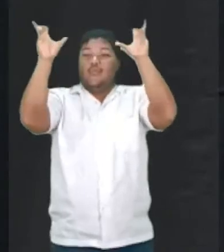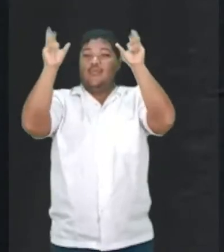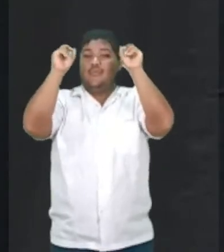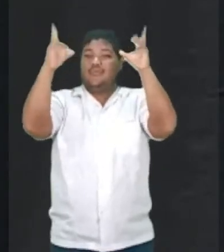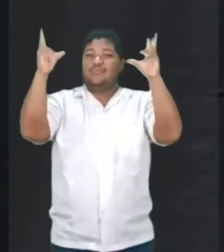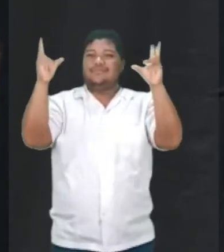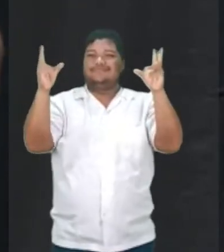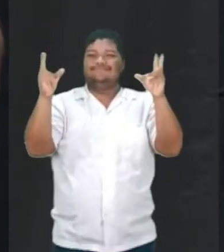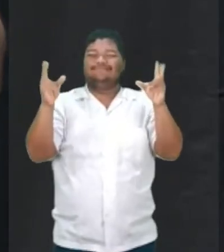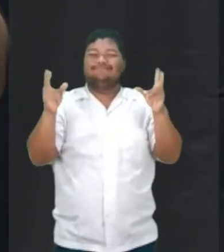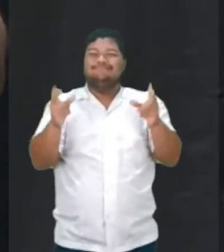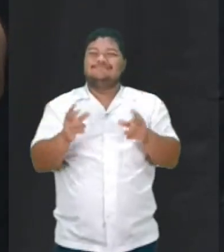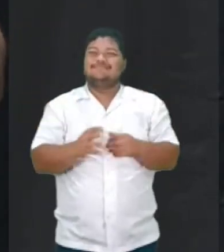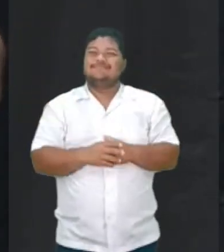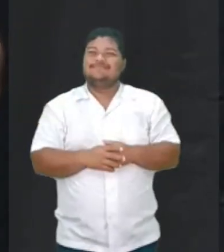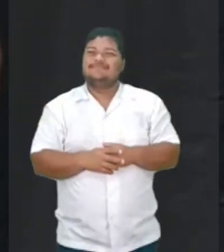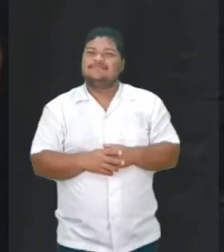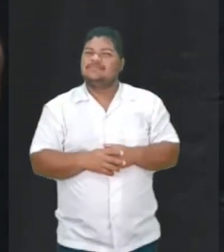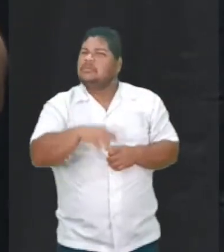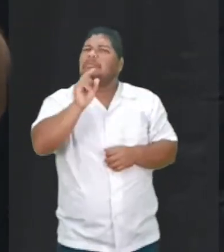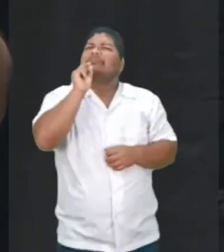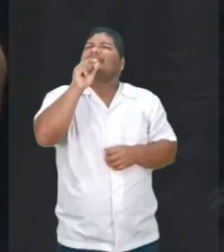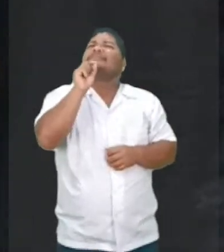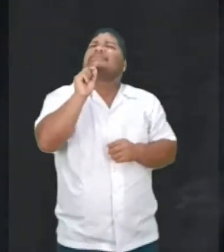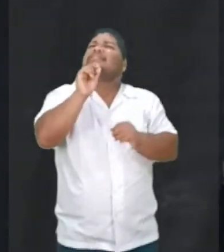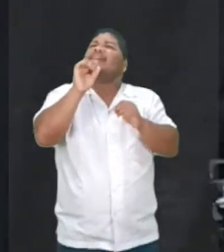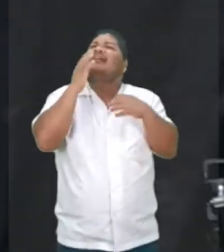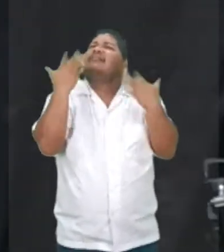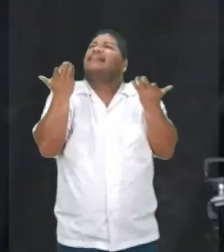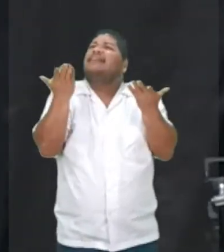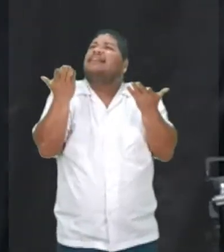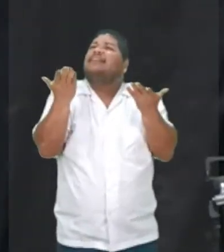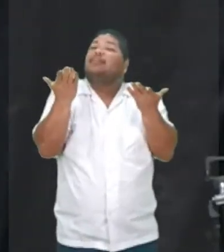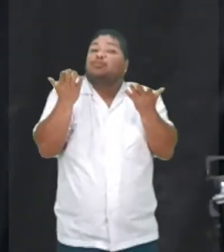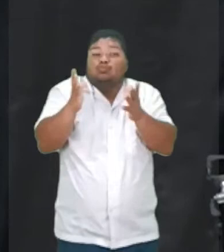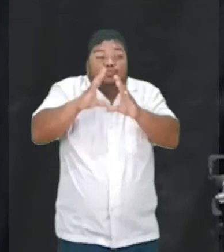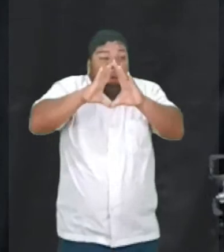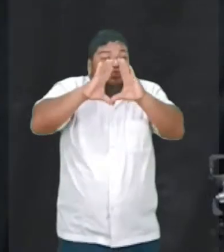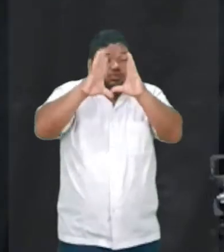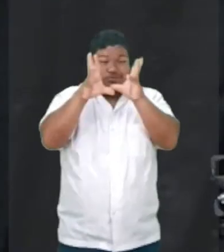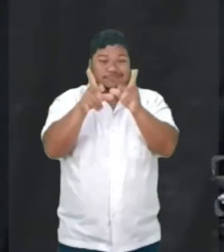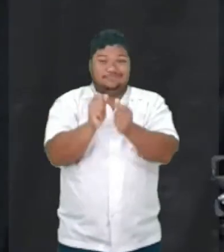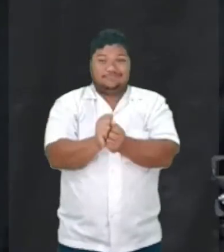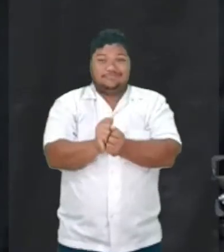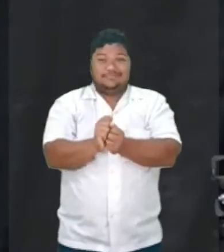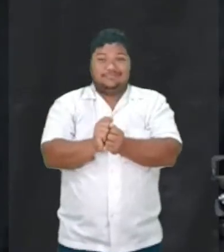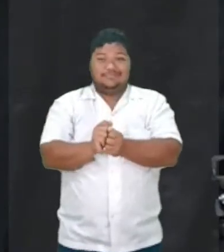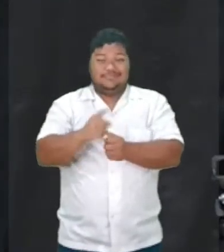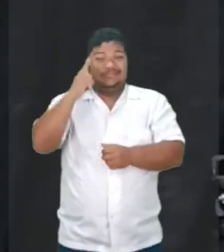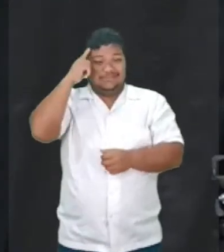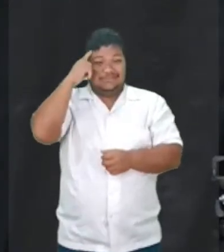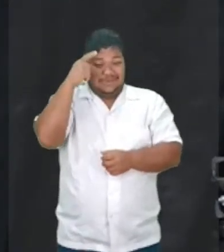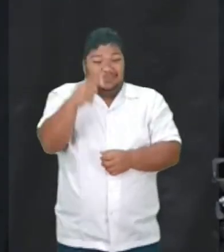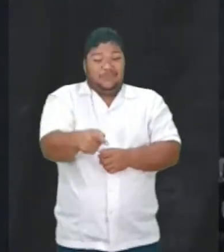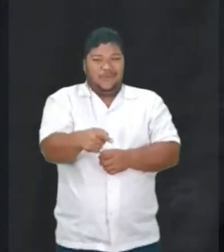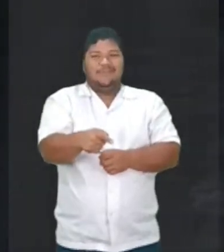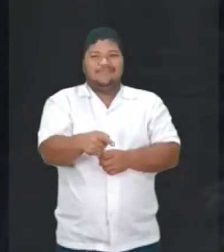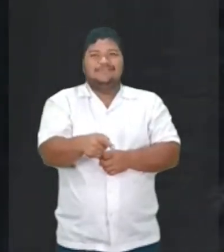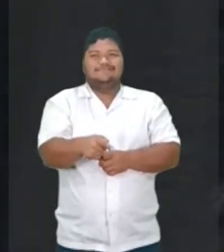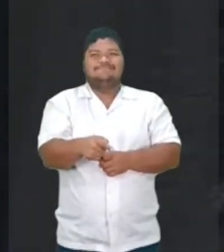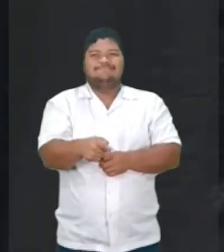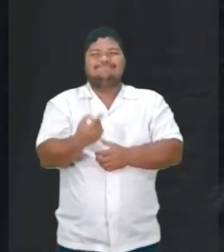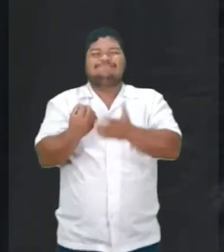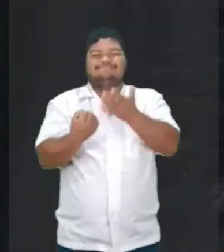Aí você pergunta assim, o que isso tem a ver? Tudo. Isso prova que foi